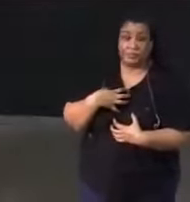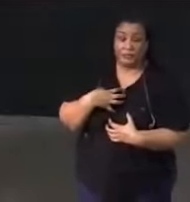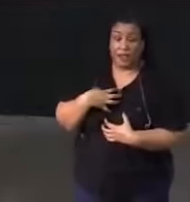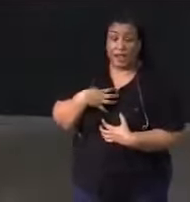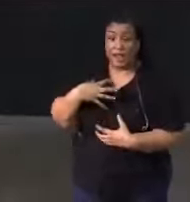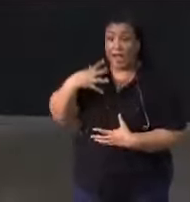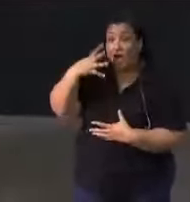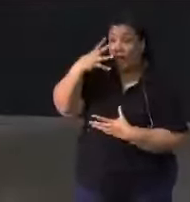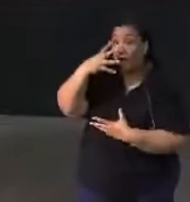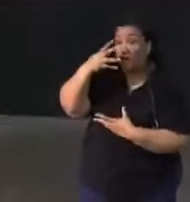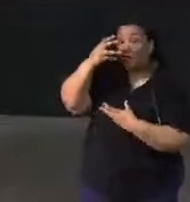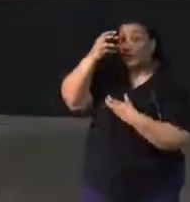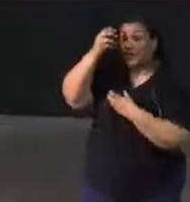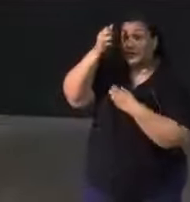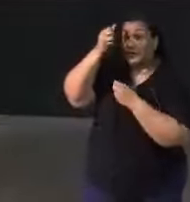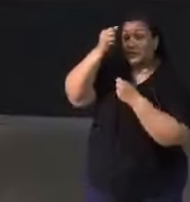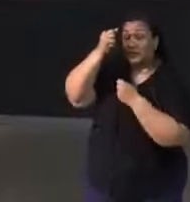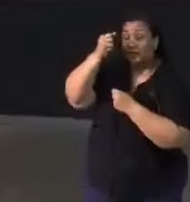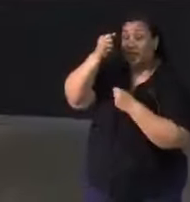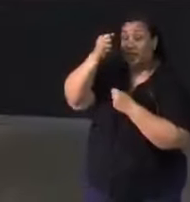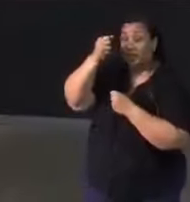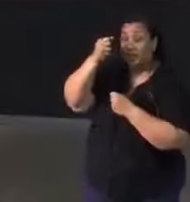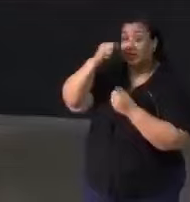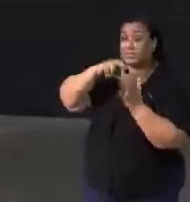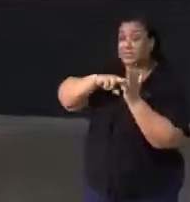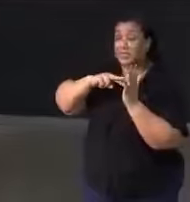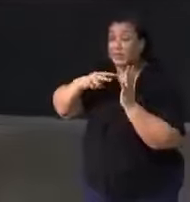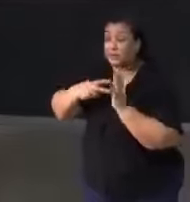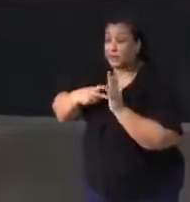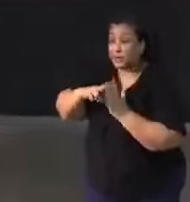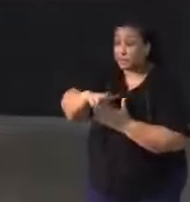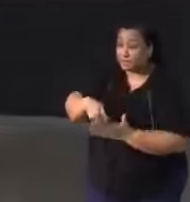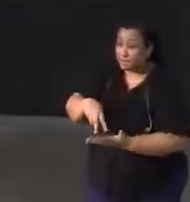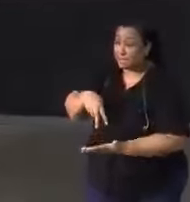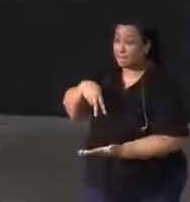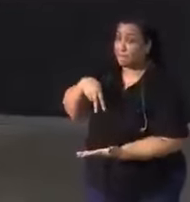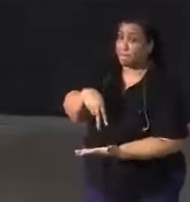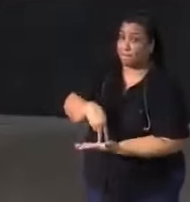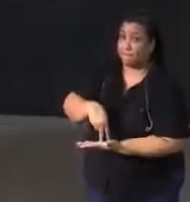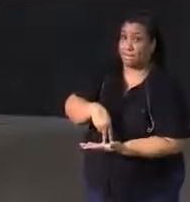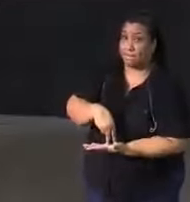A fé é um posicionamento.